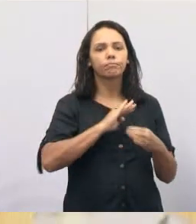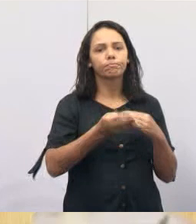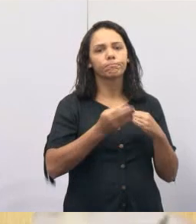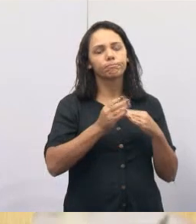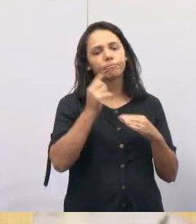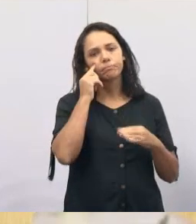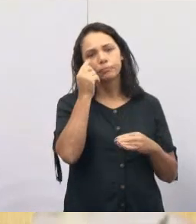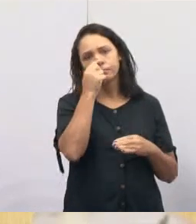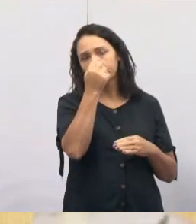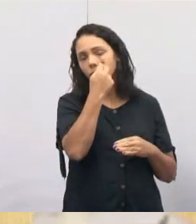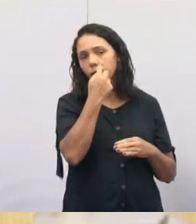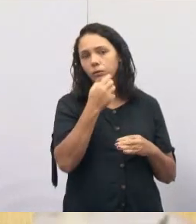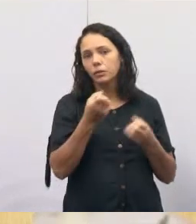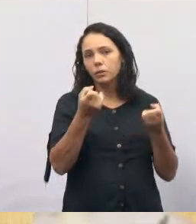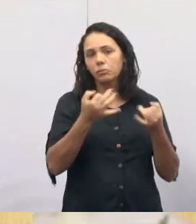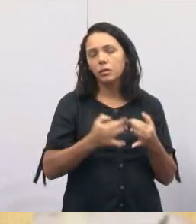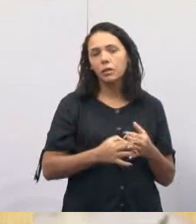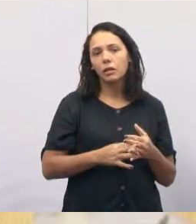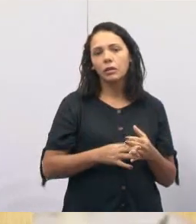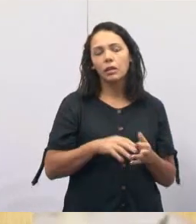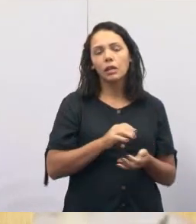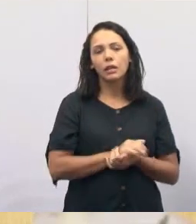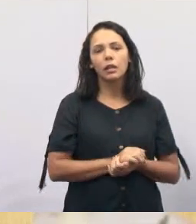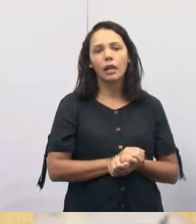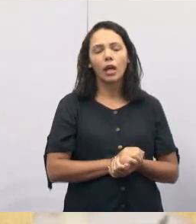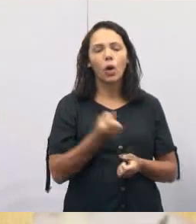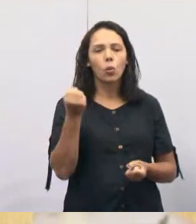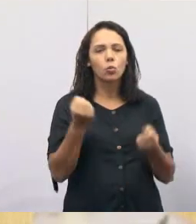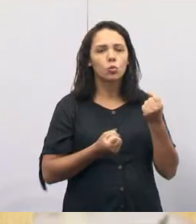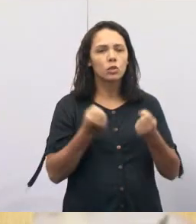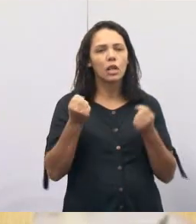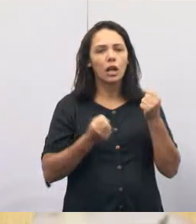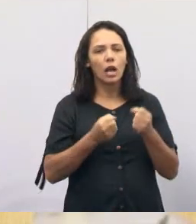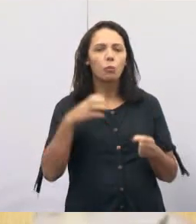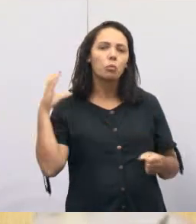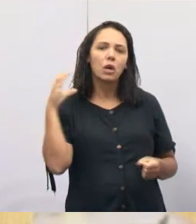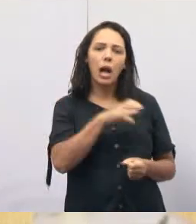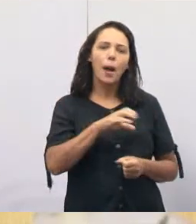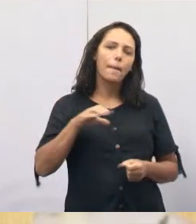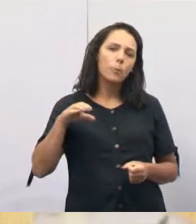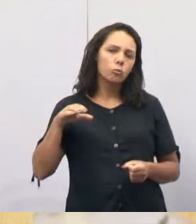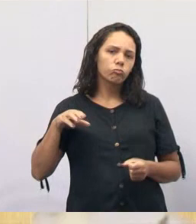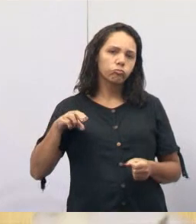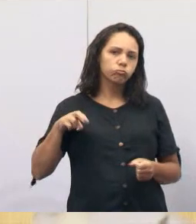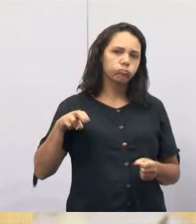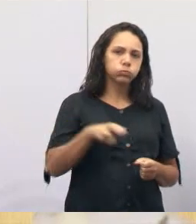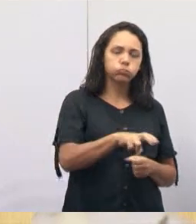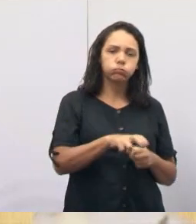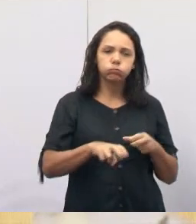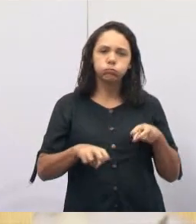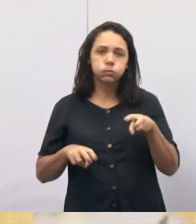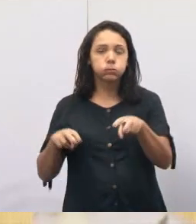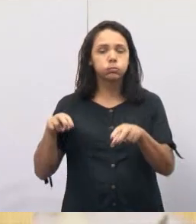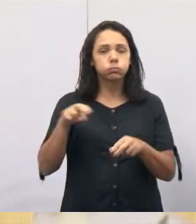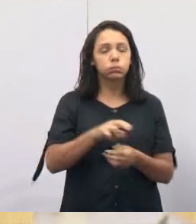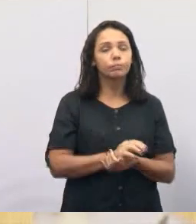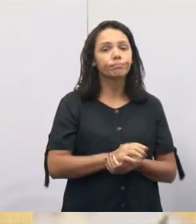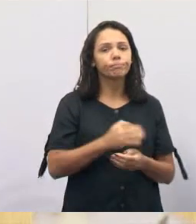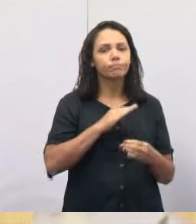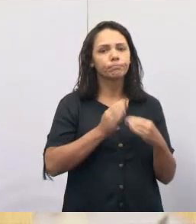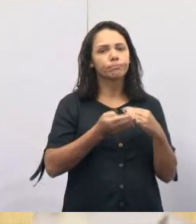que muitos motoristas não respeitam os limites de velocidade nas ruas Vicente, Mazeu e Itaquiota, no Parque Meia